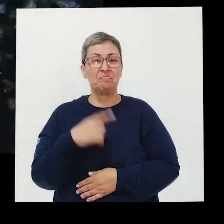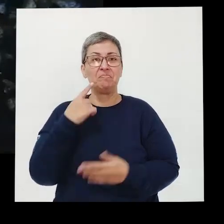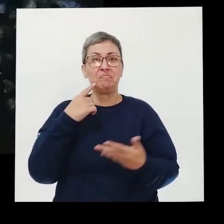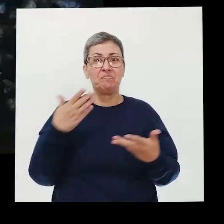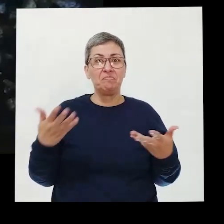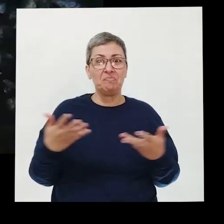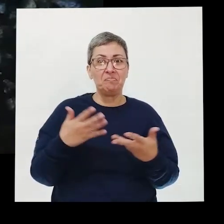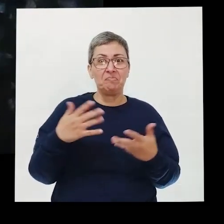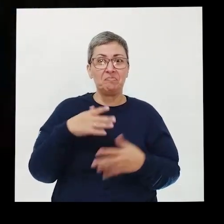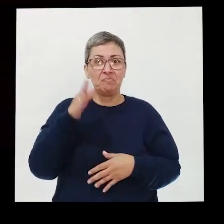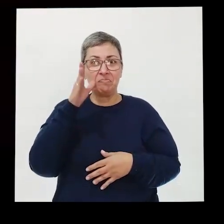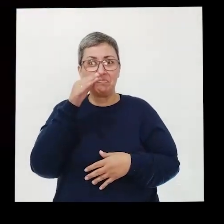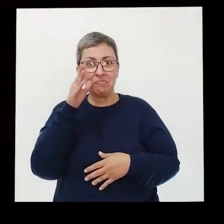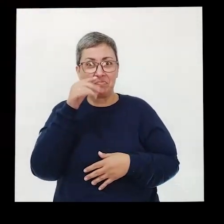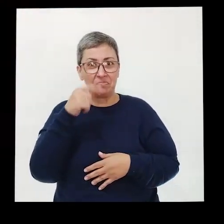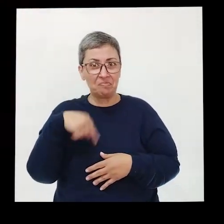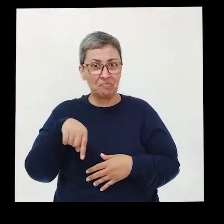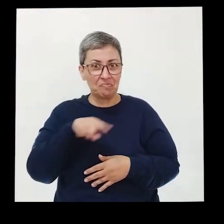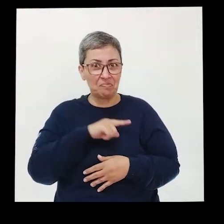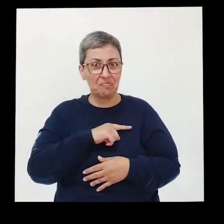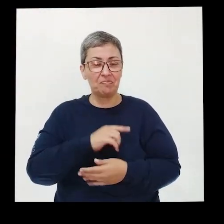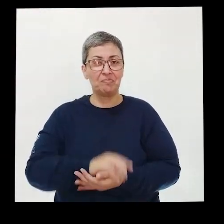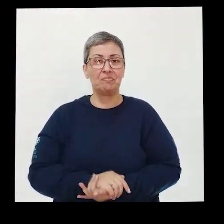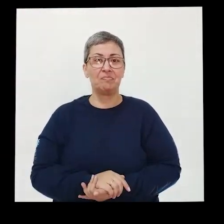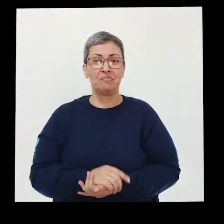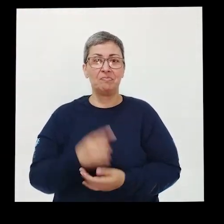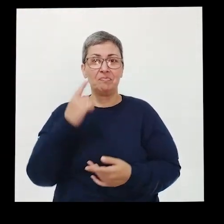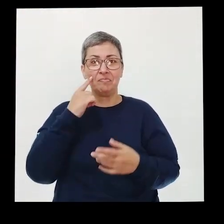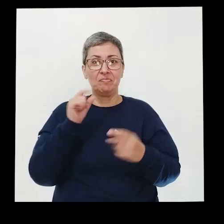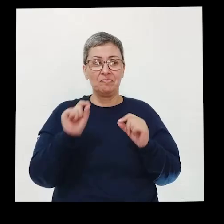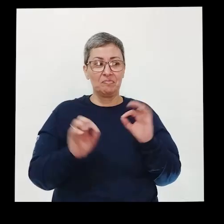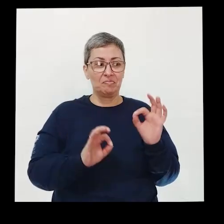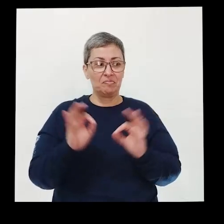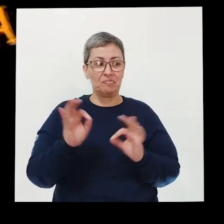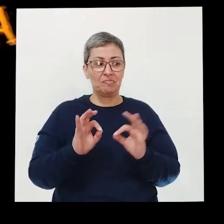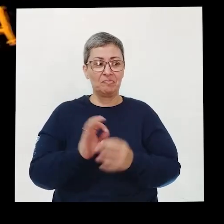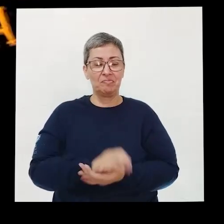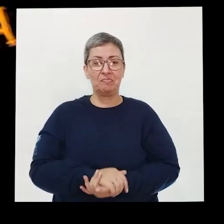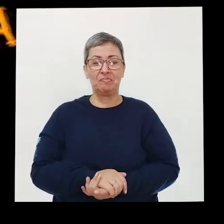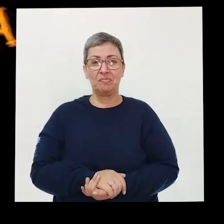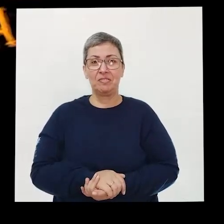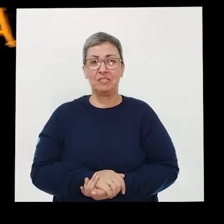E agora uma curiosidade para nós. Que não trave